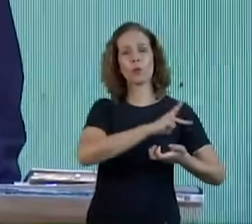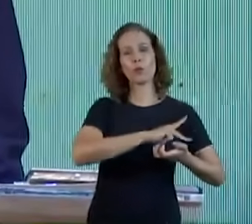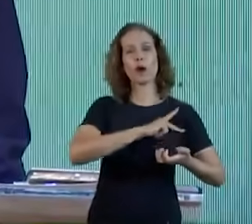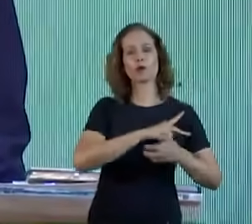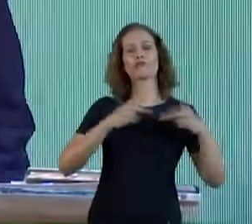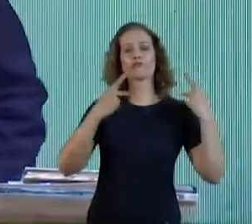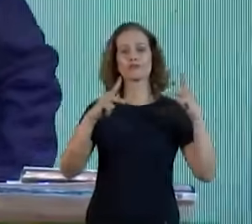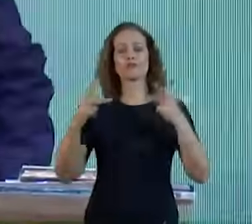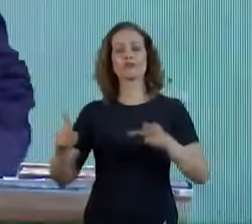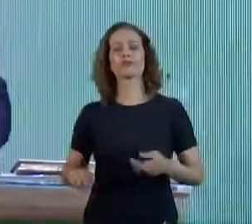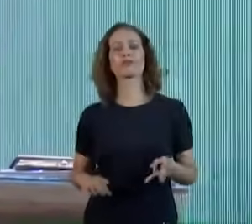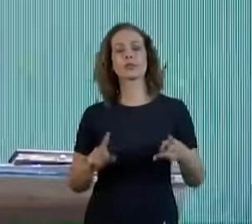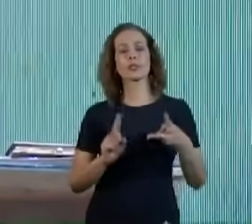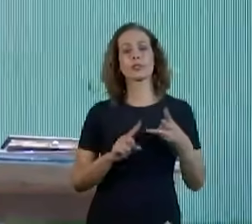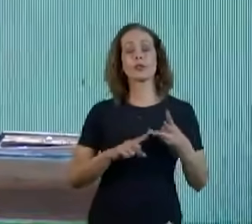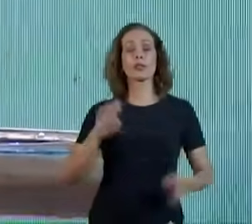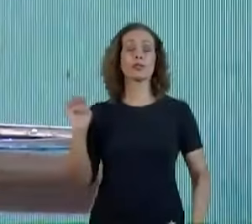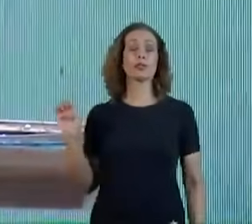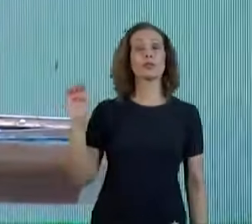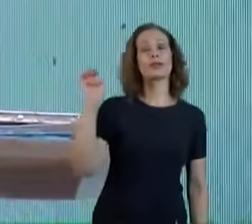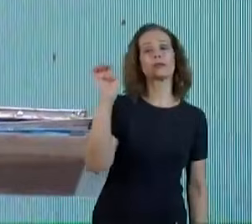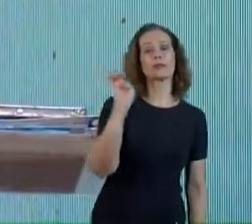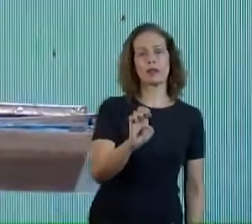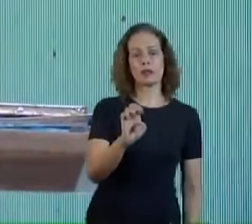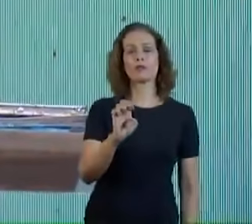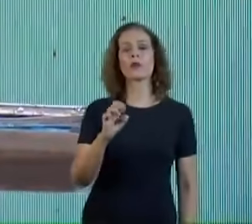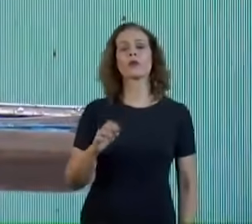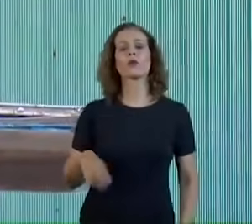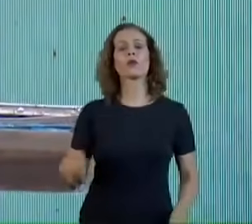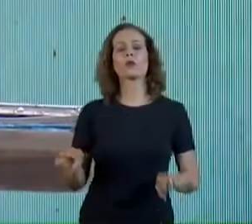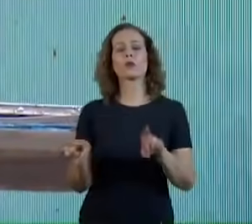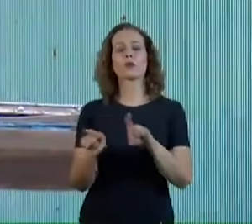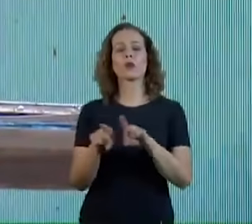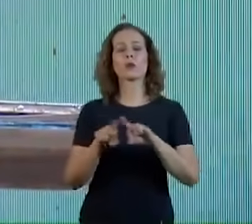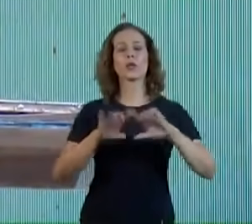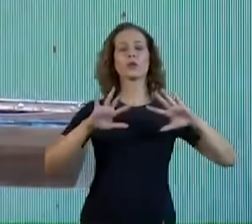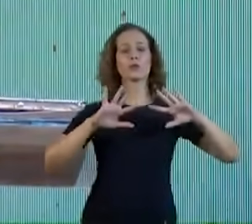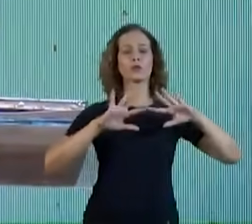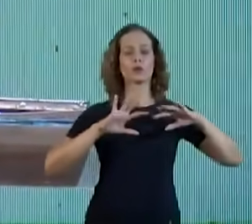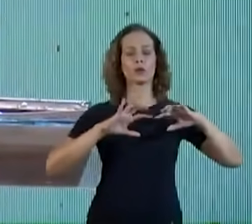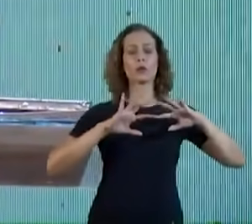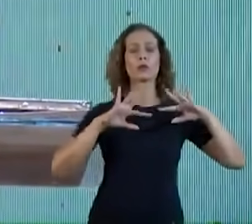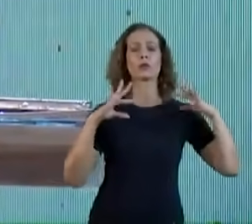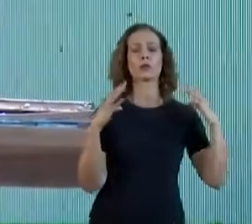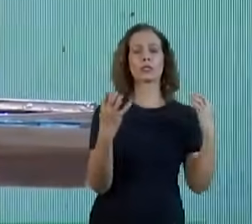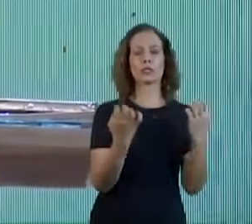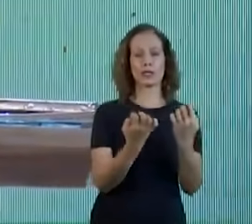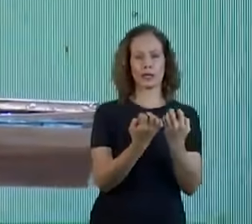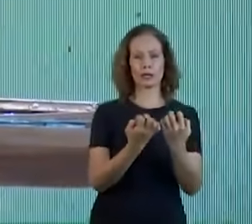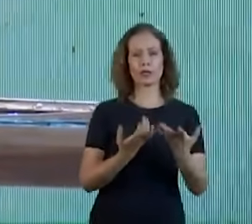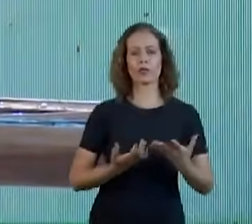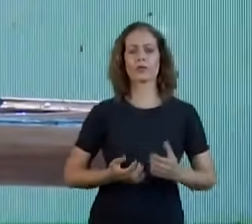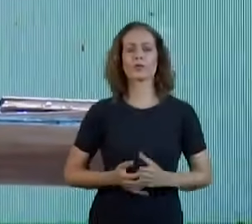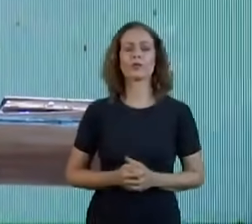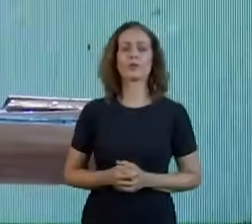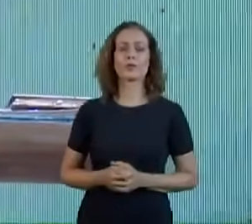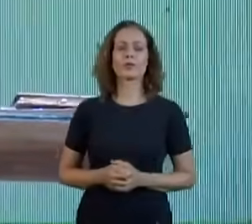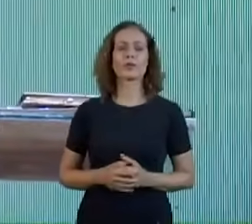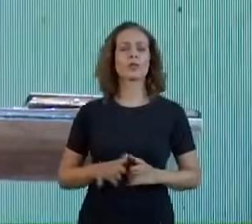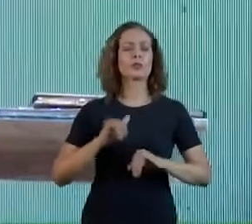aqui diante do Sinédrio, olha o que Estevão fala em Atos 7, verso 39. Ele diz